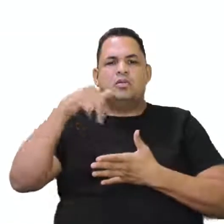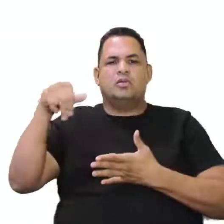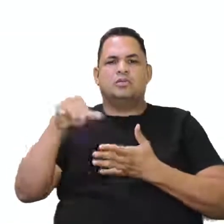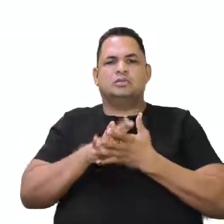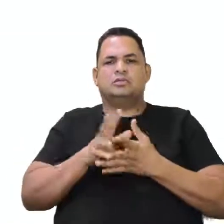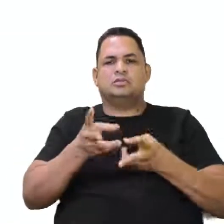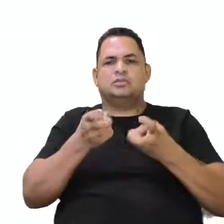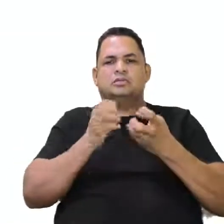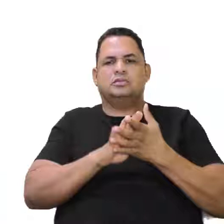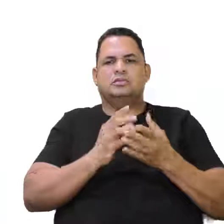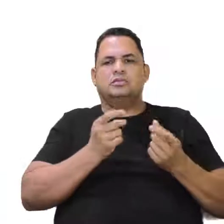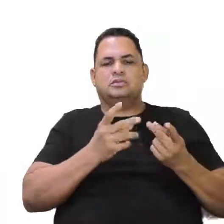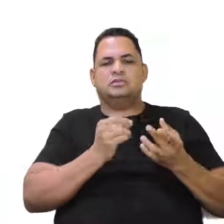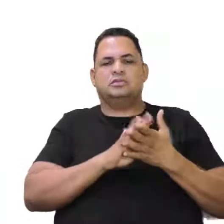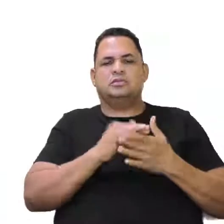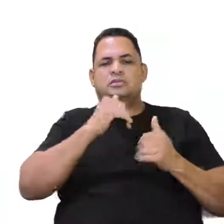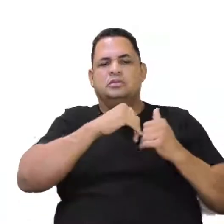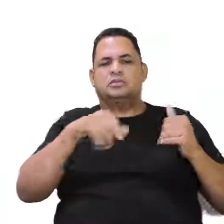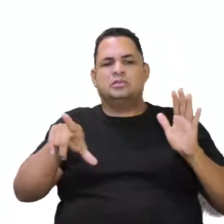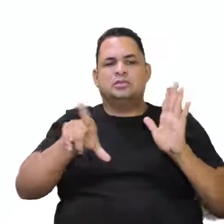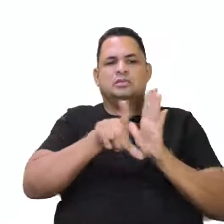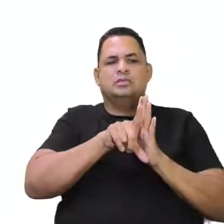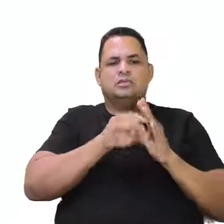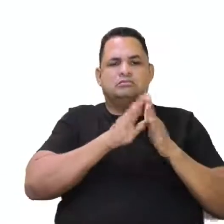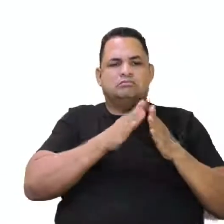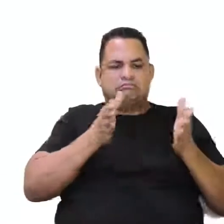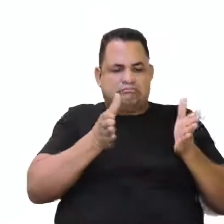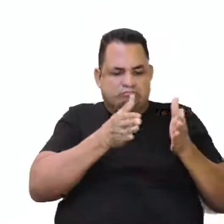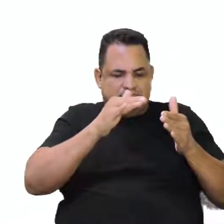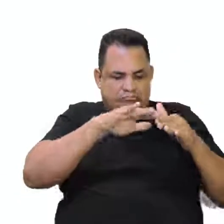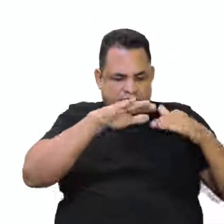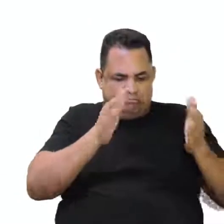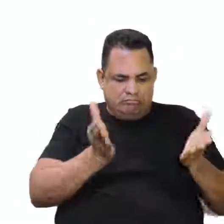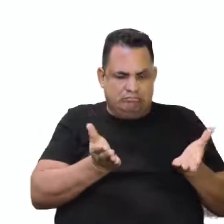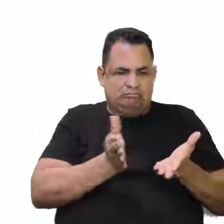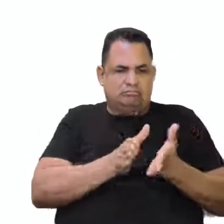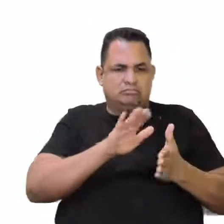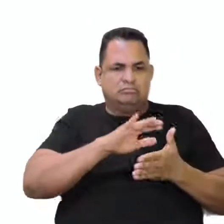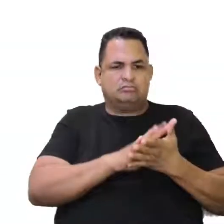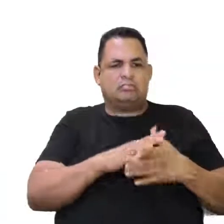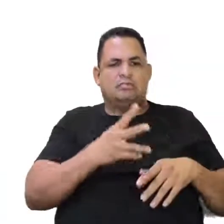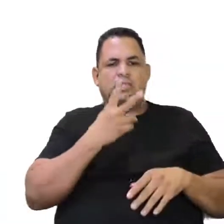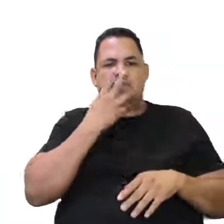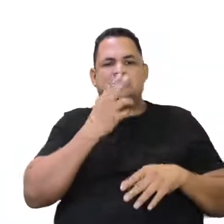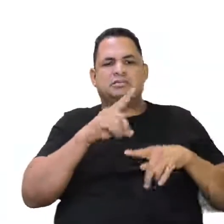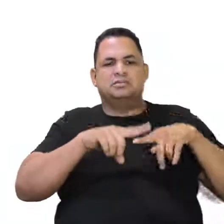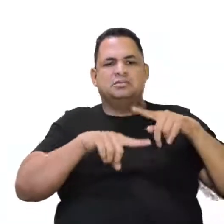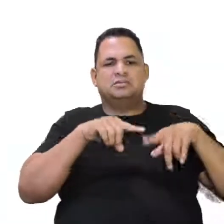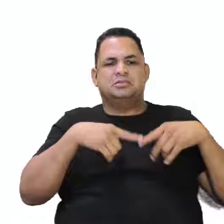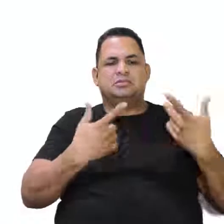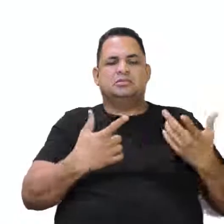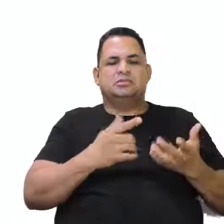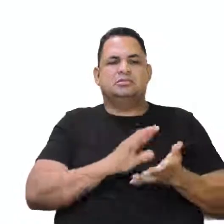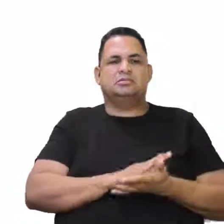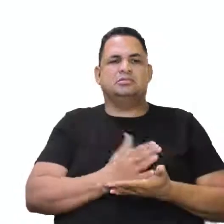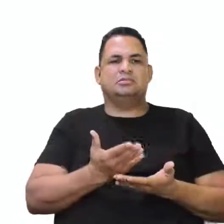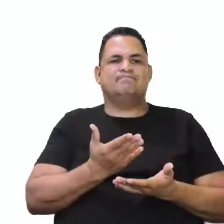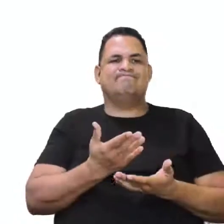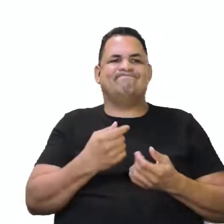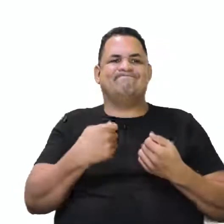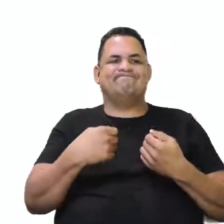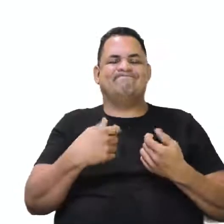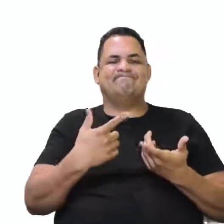levados nessas caixotes aí, olha, tudo amassadinho, tudo como se fosse um objeto, gente. Que coisa, né? Mas a